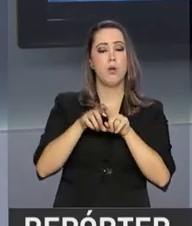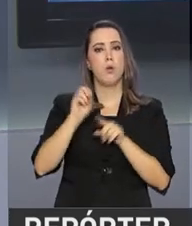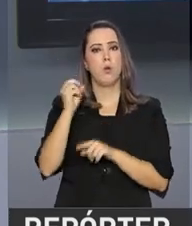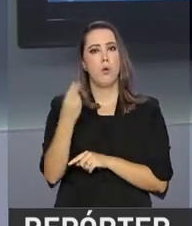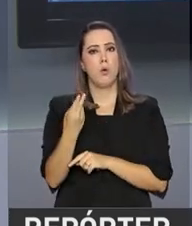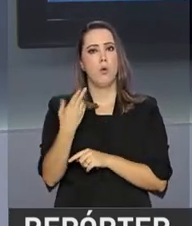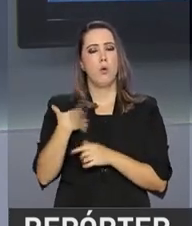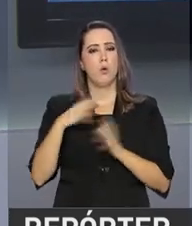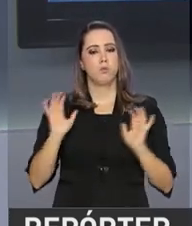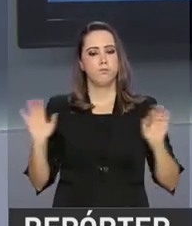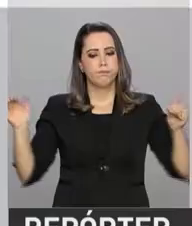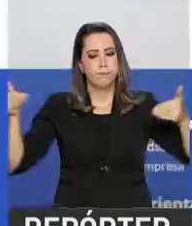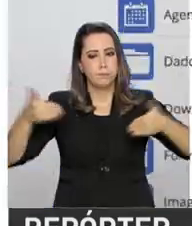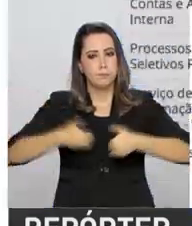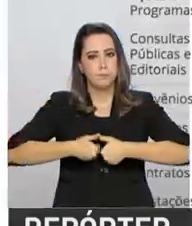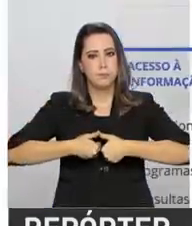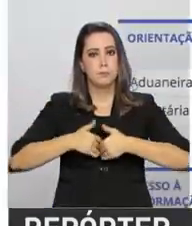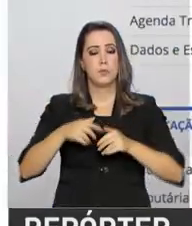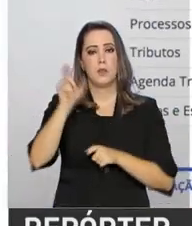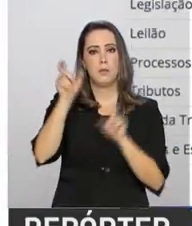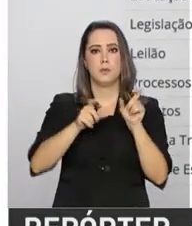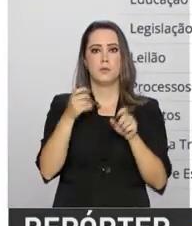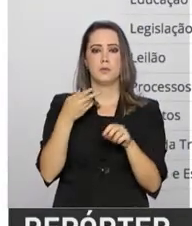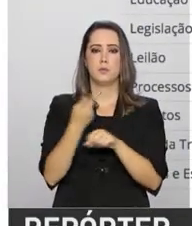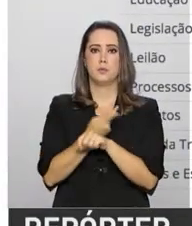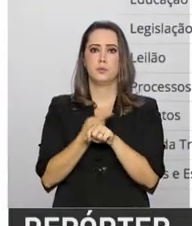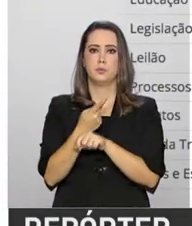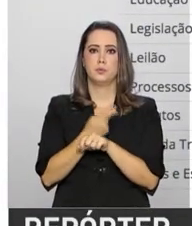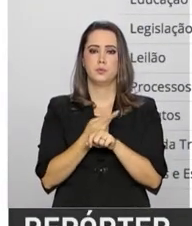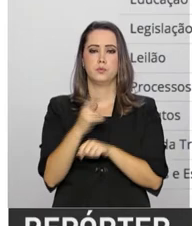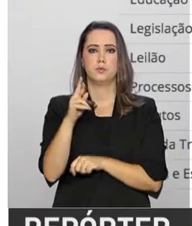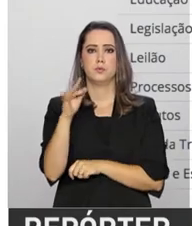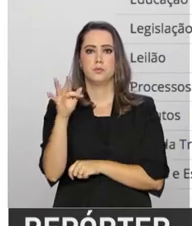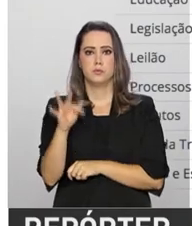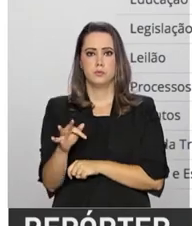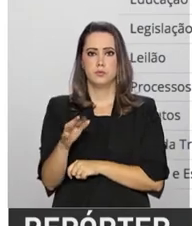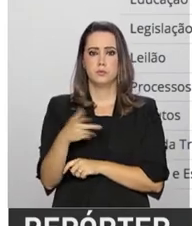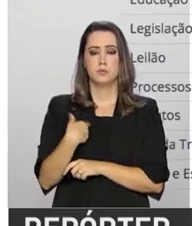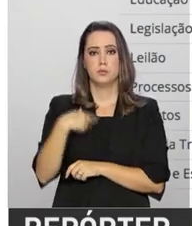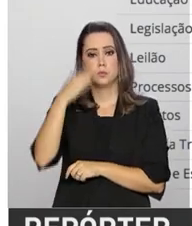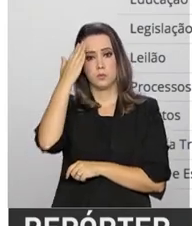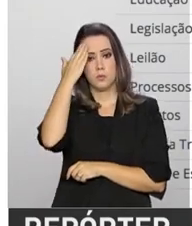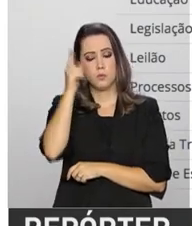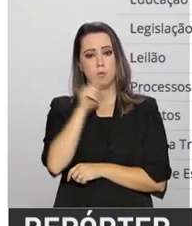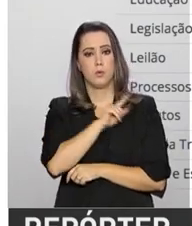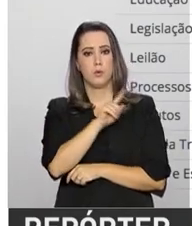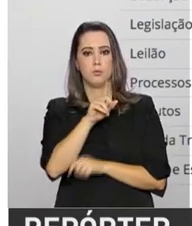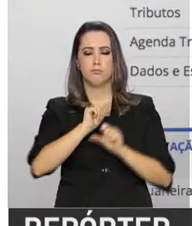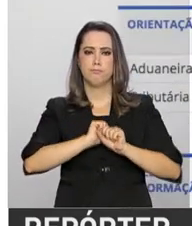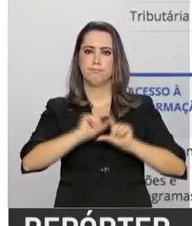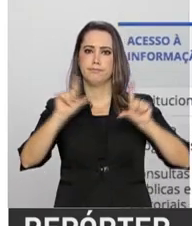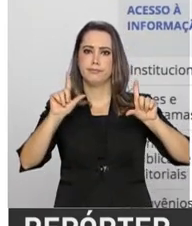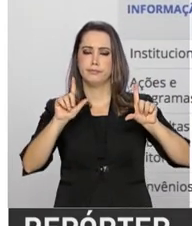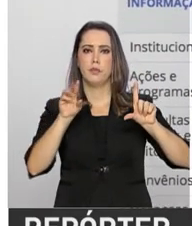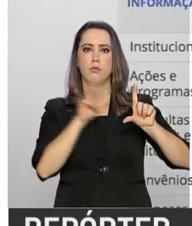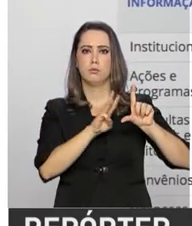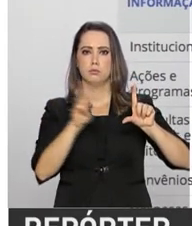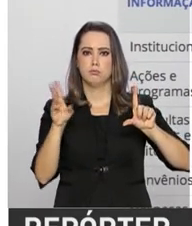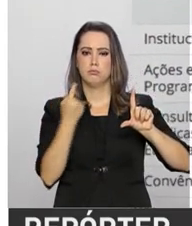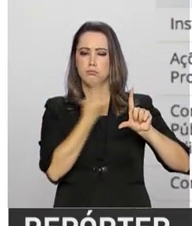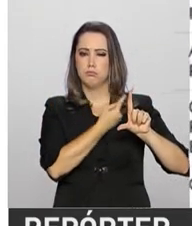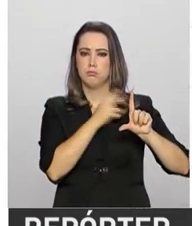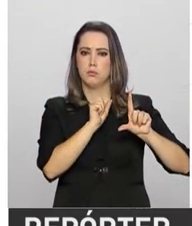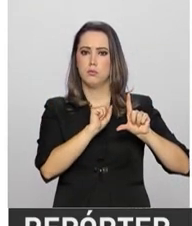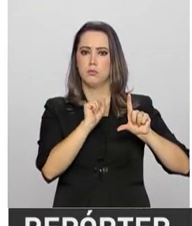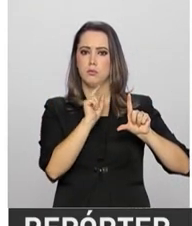autistas os interessados devem acessar a página da receita federal na sessão orientação e clicar em